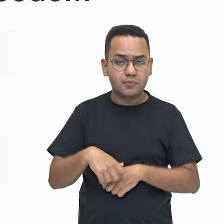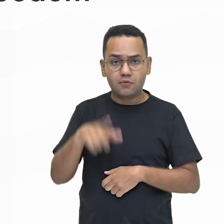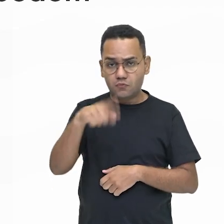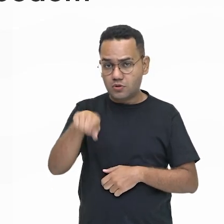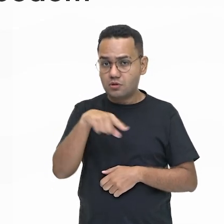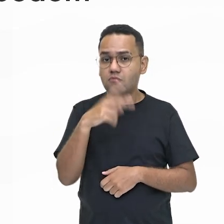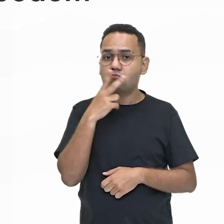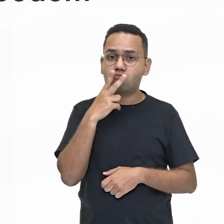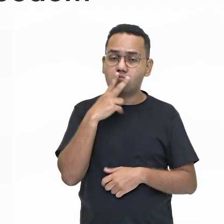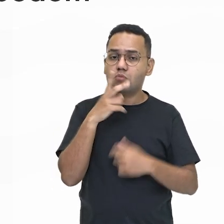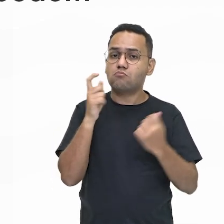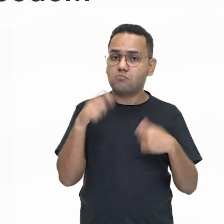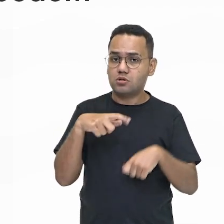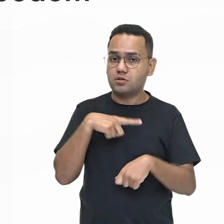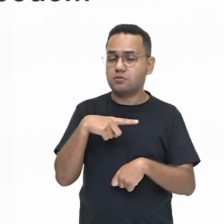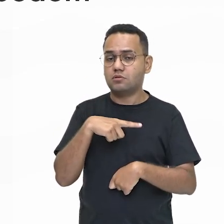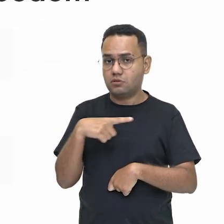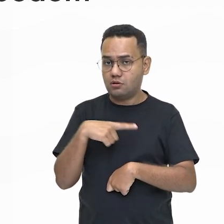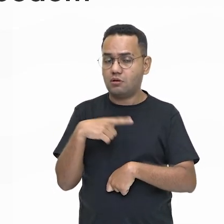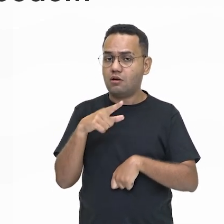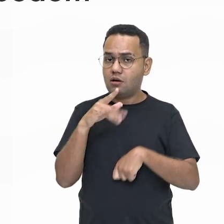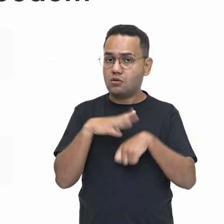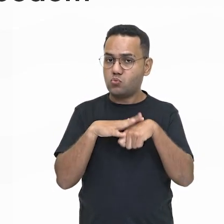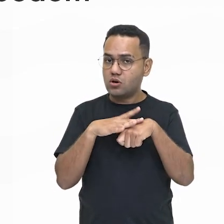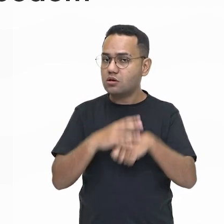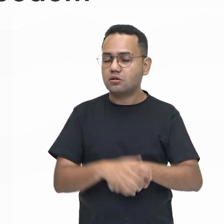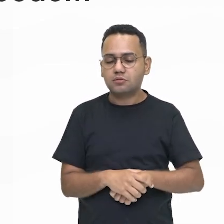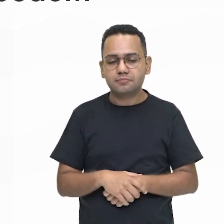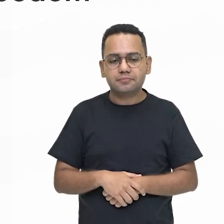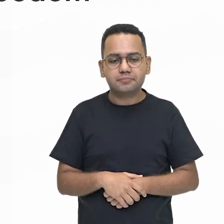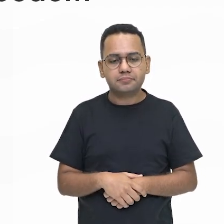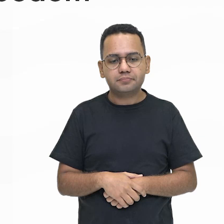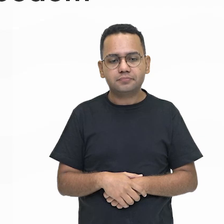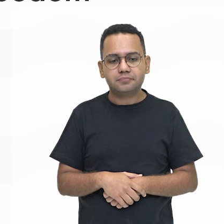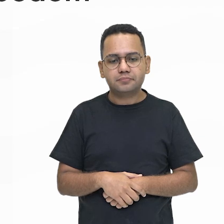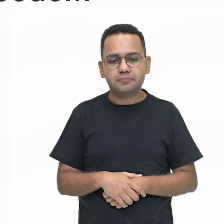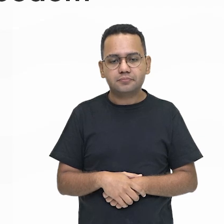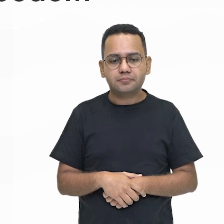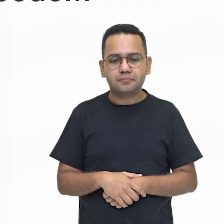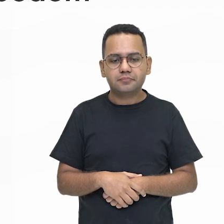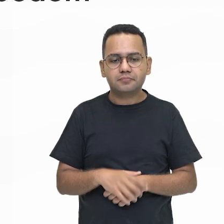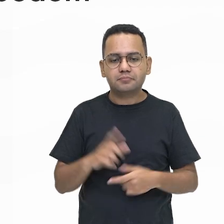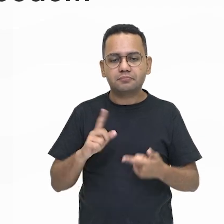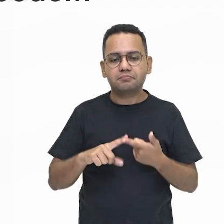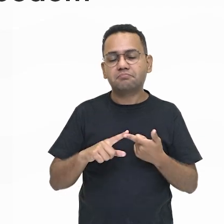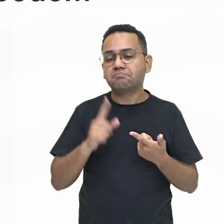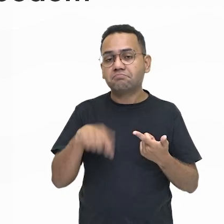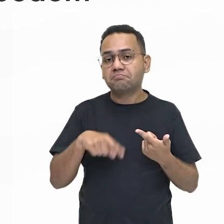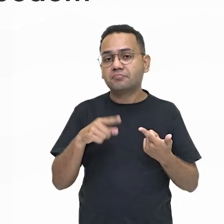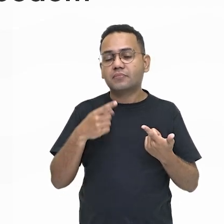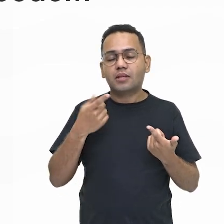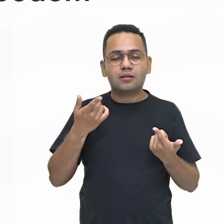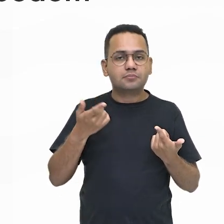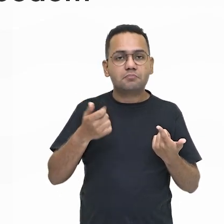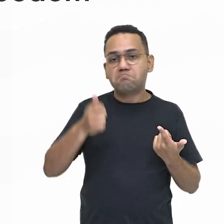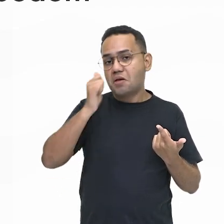fuma pode acabar adquirindo hipertensão, consumo de bebidas